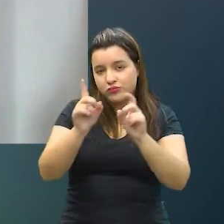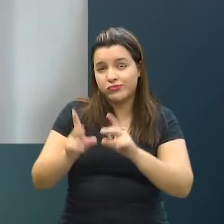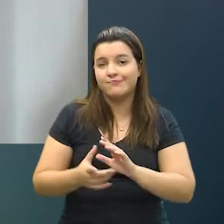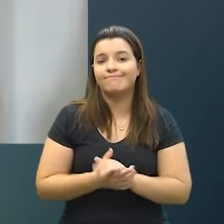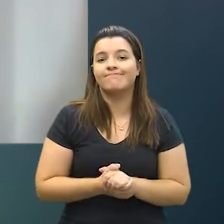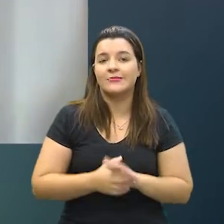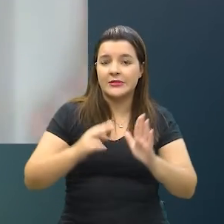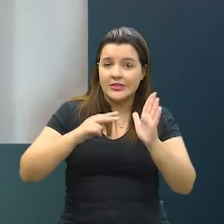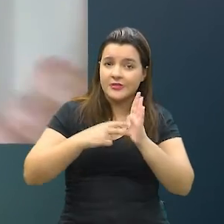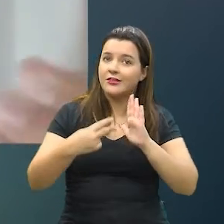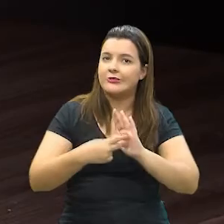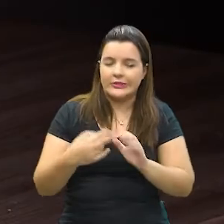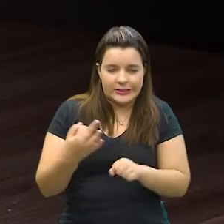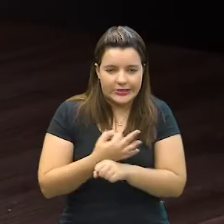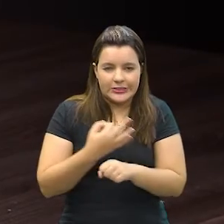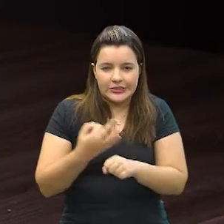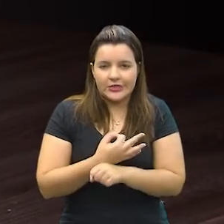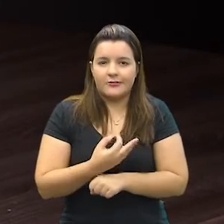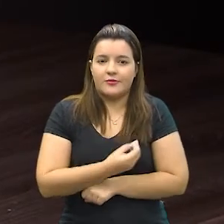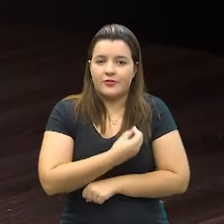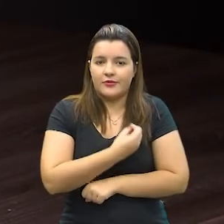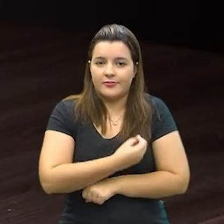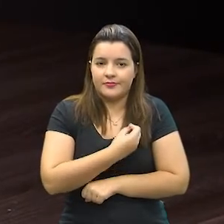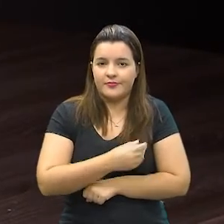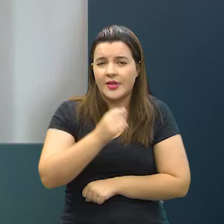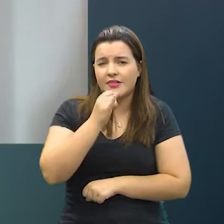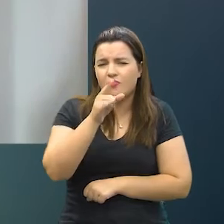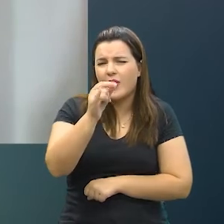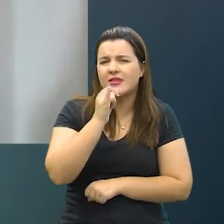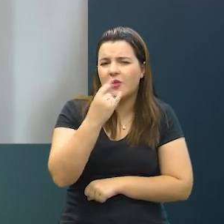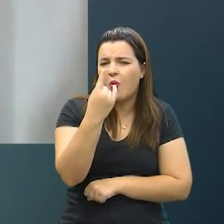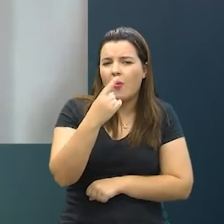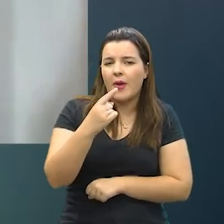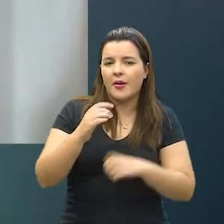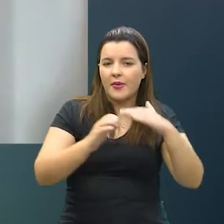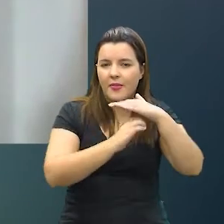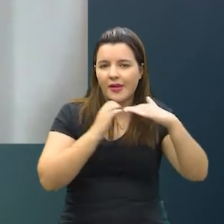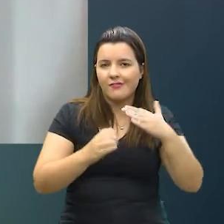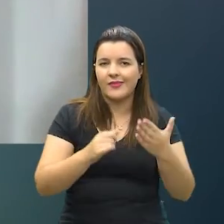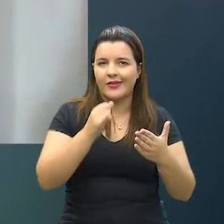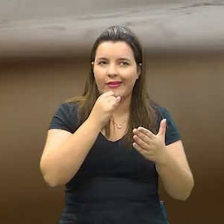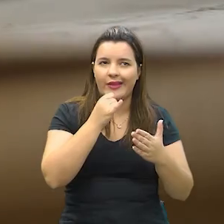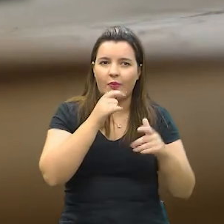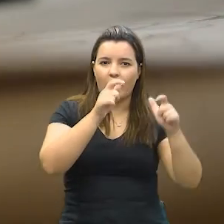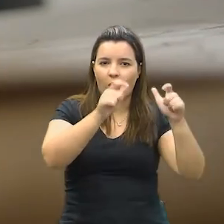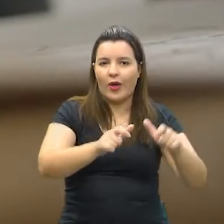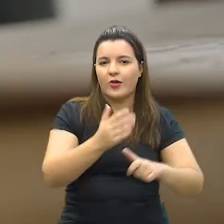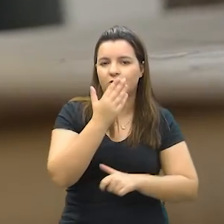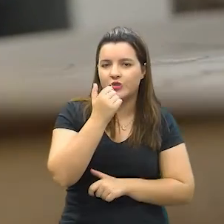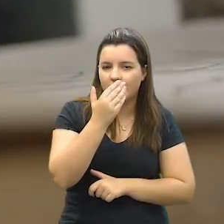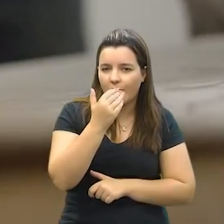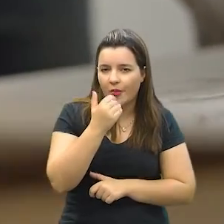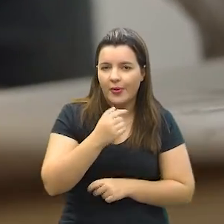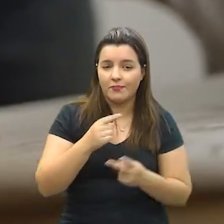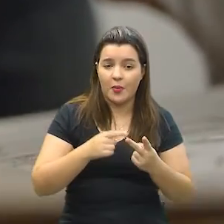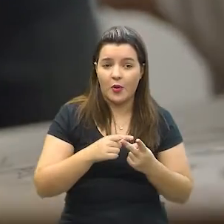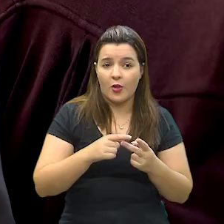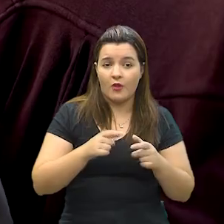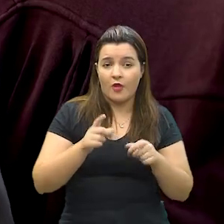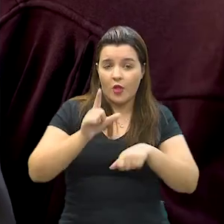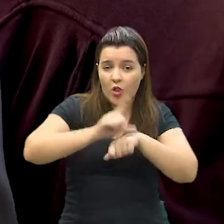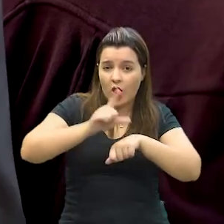né, sobrevivência. Por exemplo, qual empresa? Comércio alimentício, comércio de